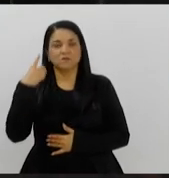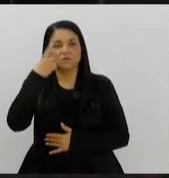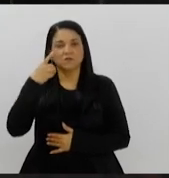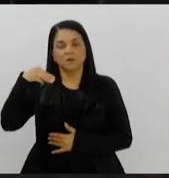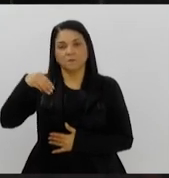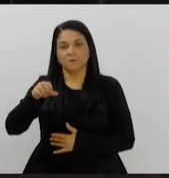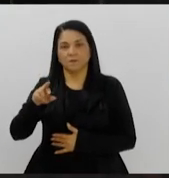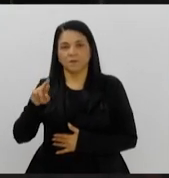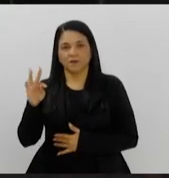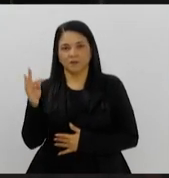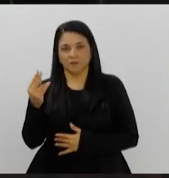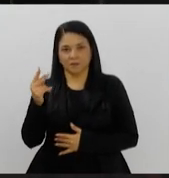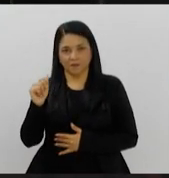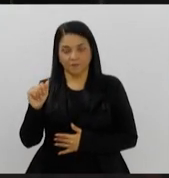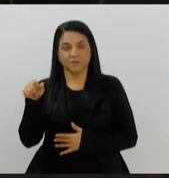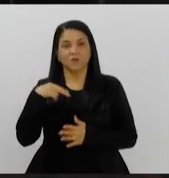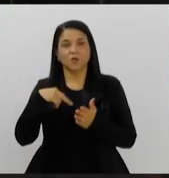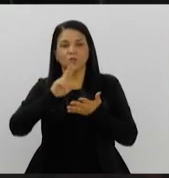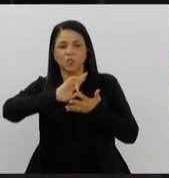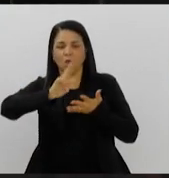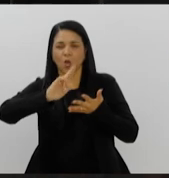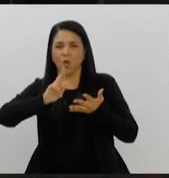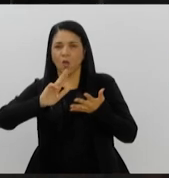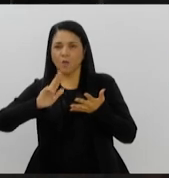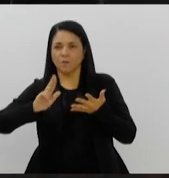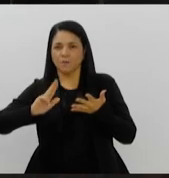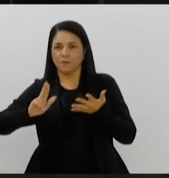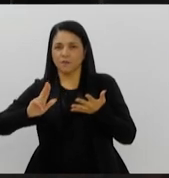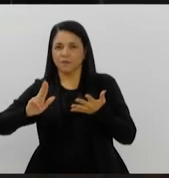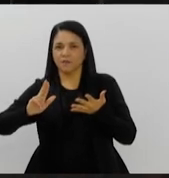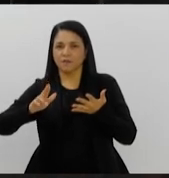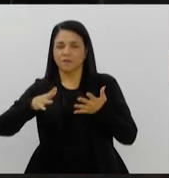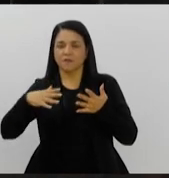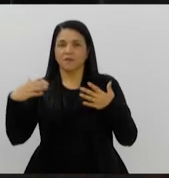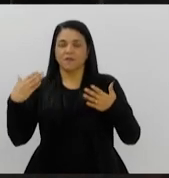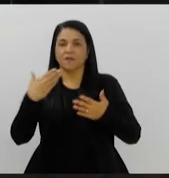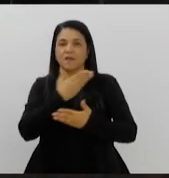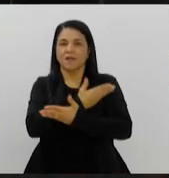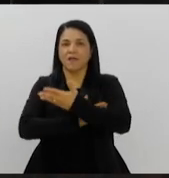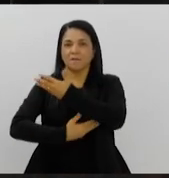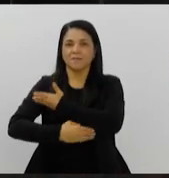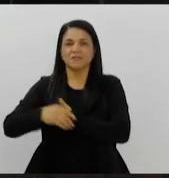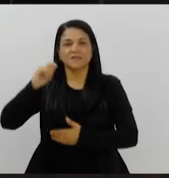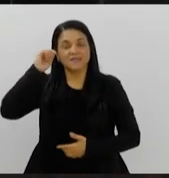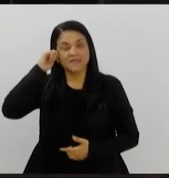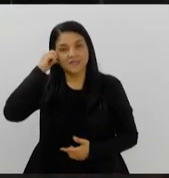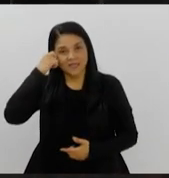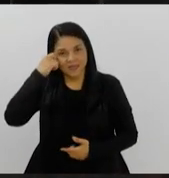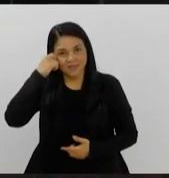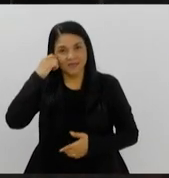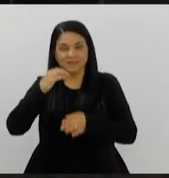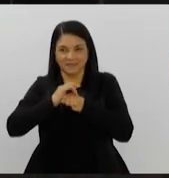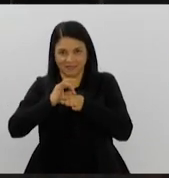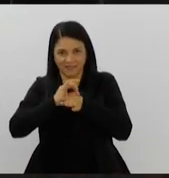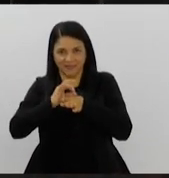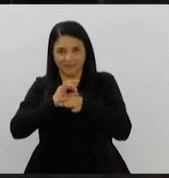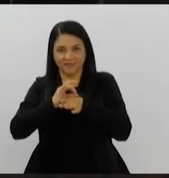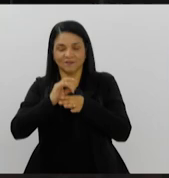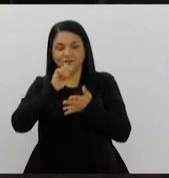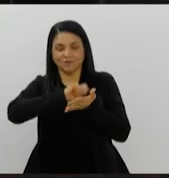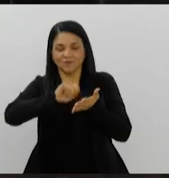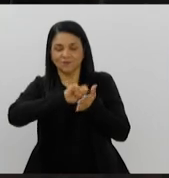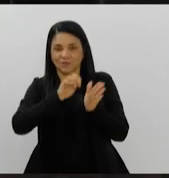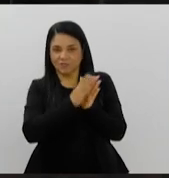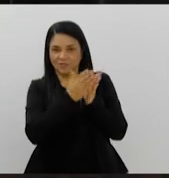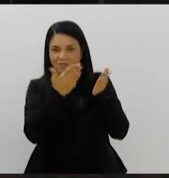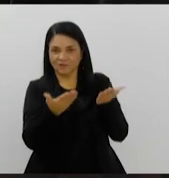que escreve o nome dos camisas negras do Clube de Regata Vasco da Gama no livro dos heróis e